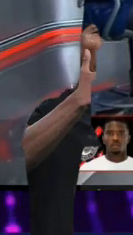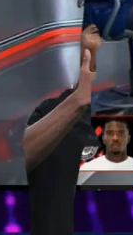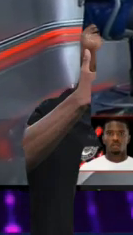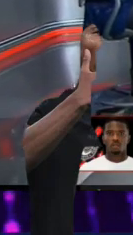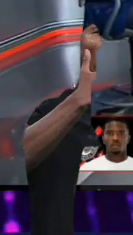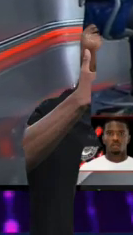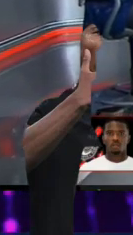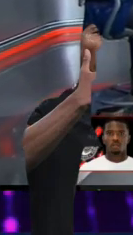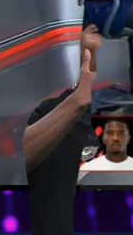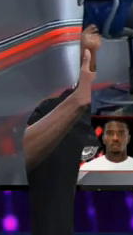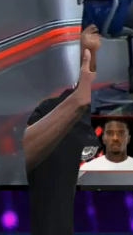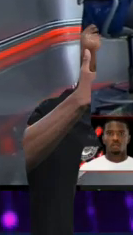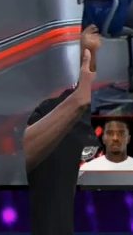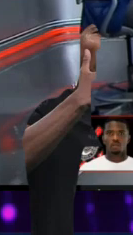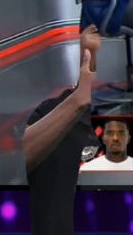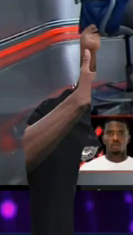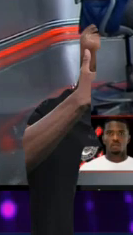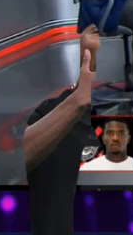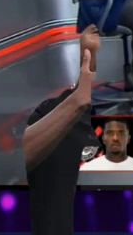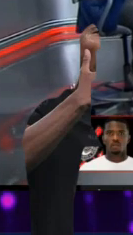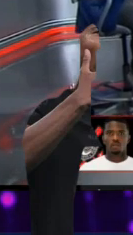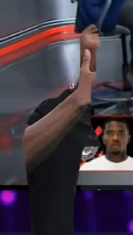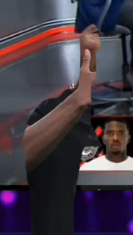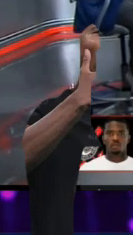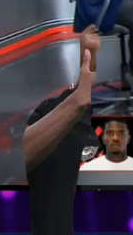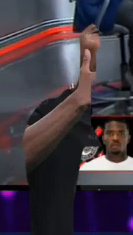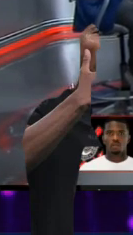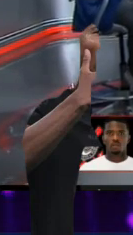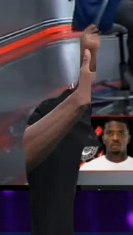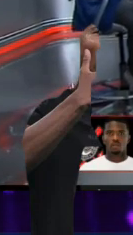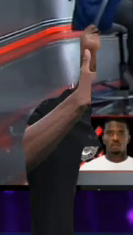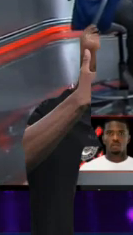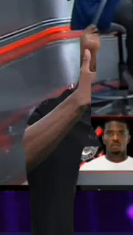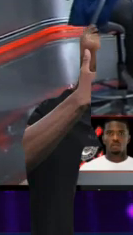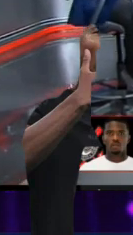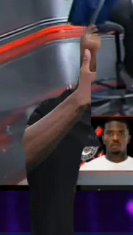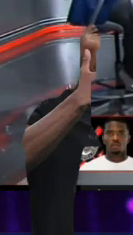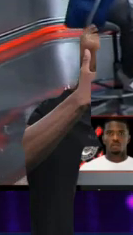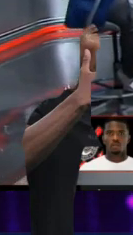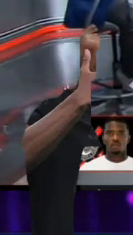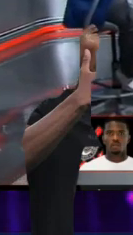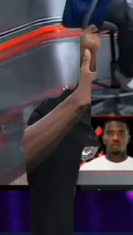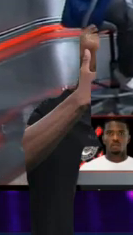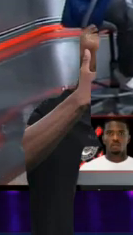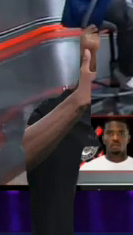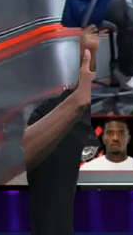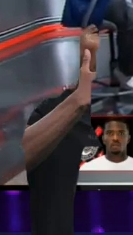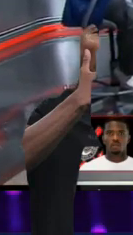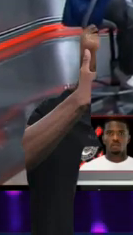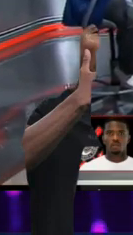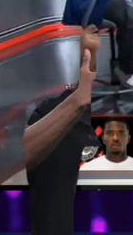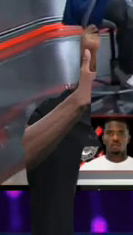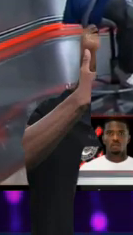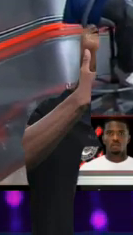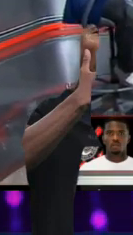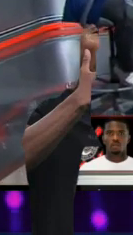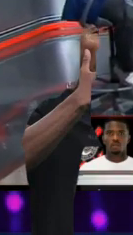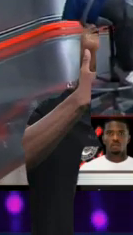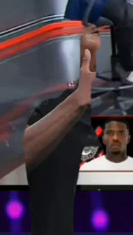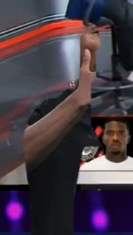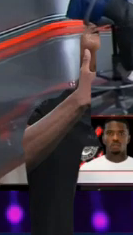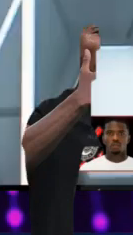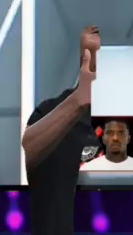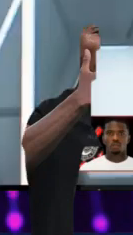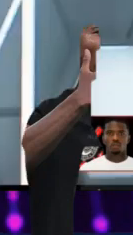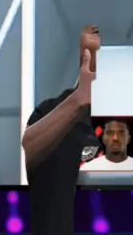generalizou. Ele generalizou. Ele xingou, vai pra aquele lugar, a mídia. Sim, sim. Né, foi o que eu entendi,